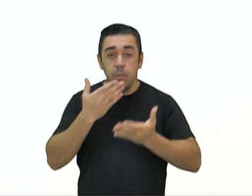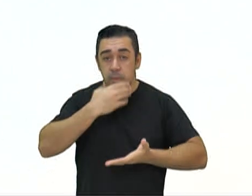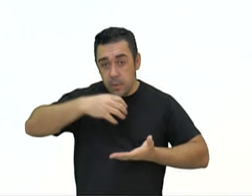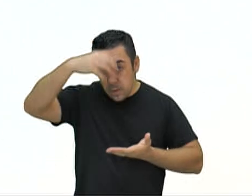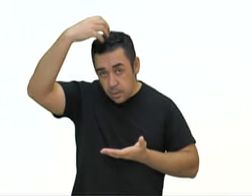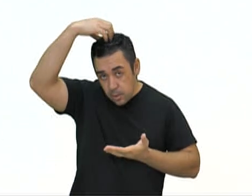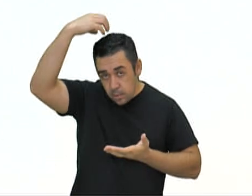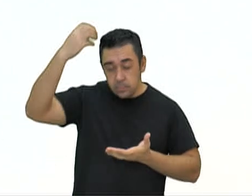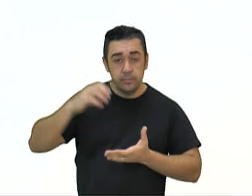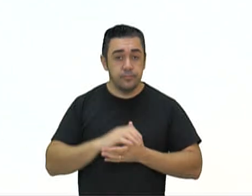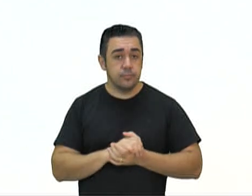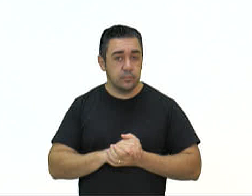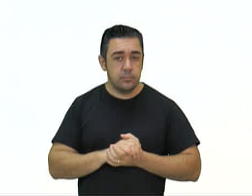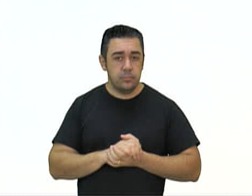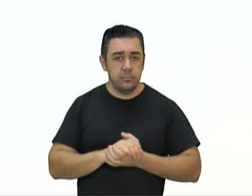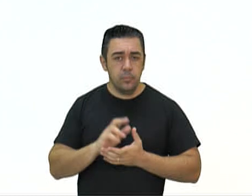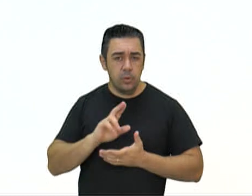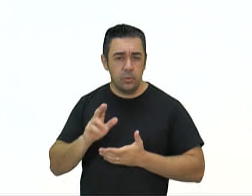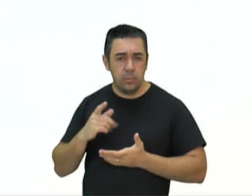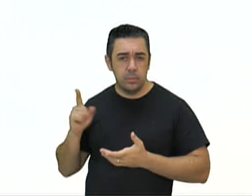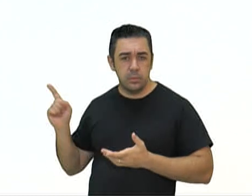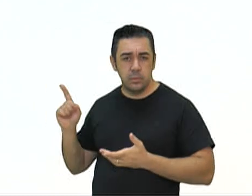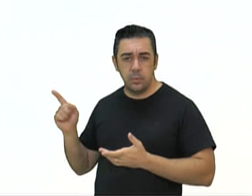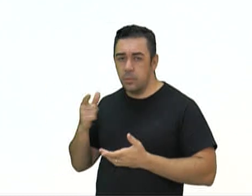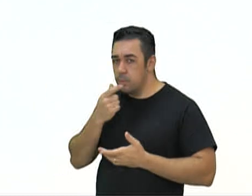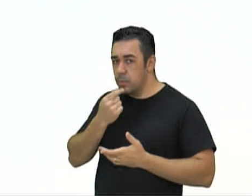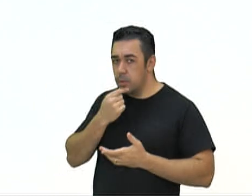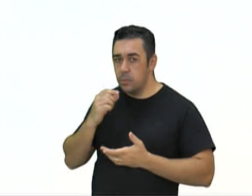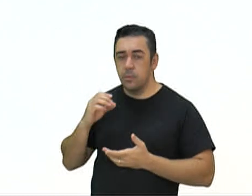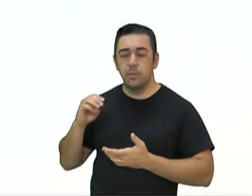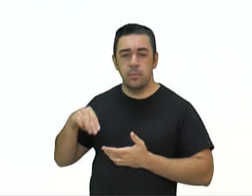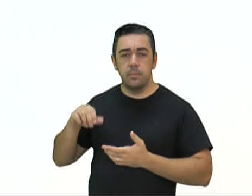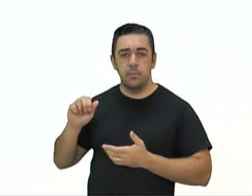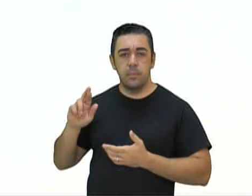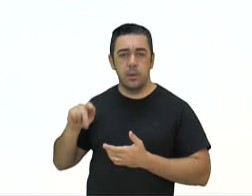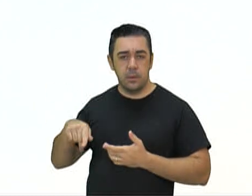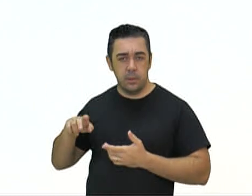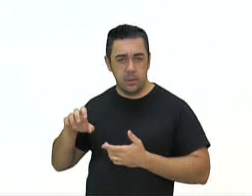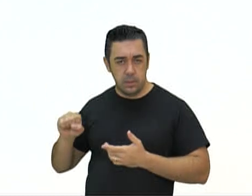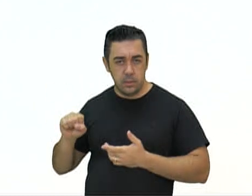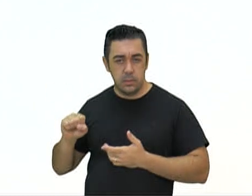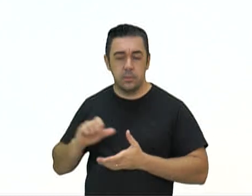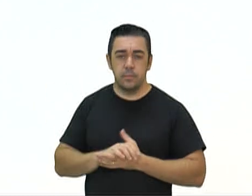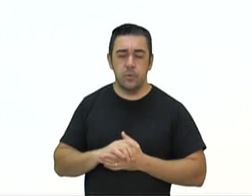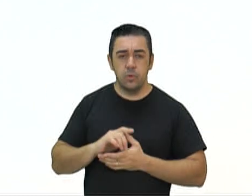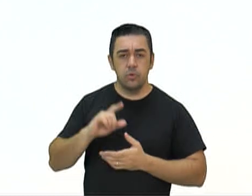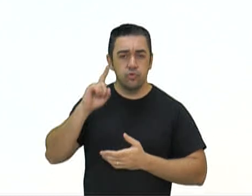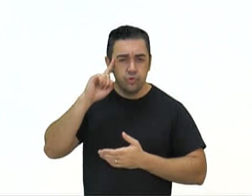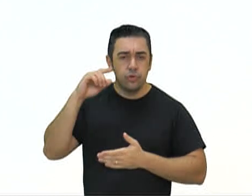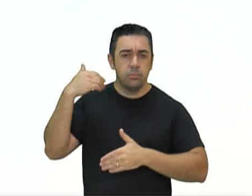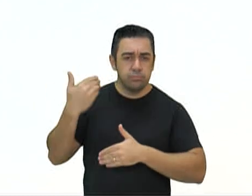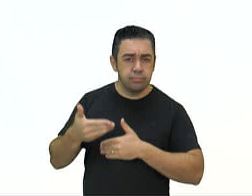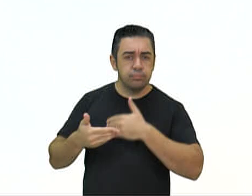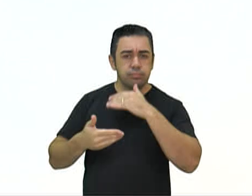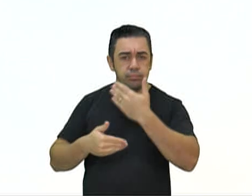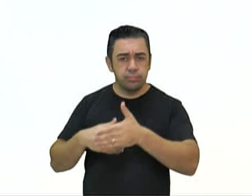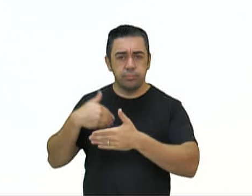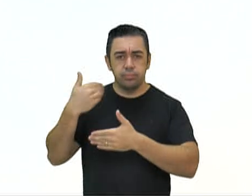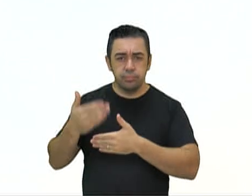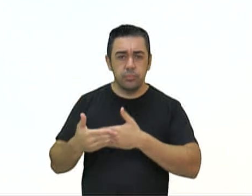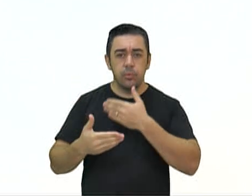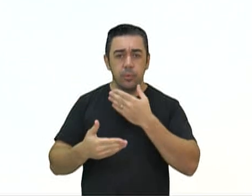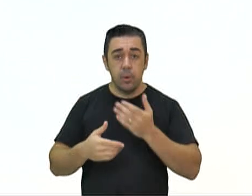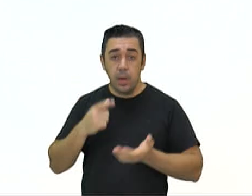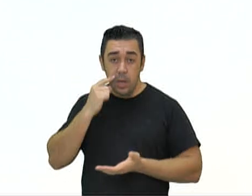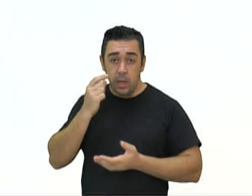rei, em nome do seu amo, o Marquês de Carabás. Dia após dia, o gato continuou a